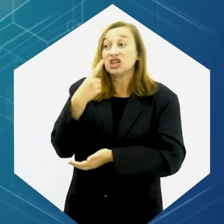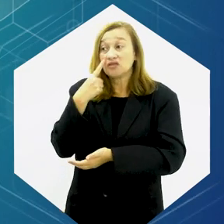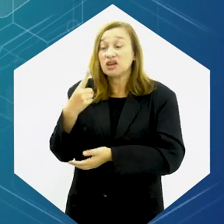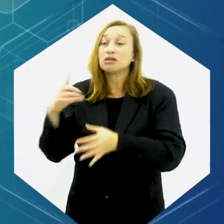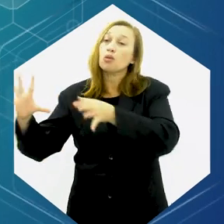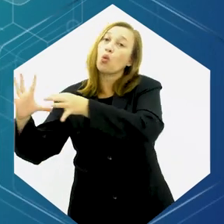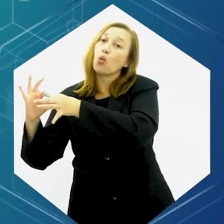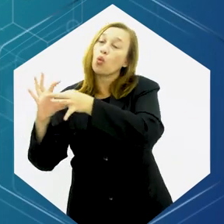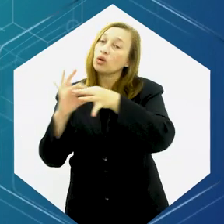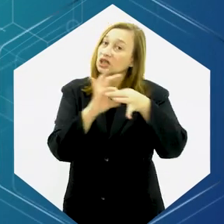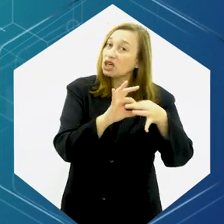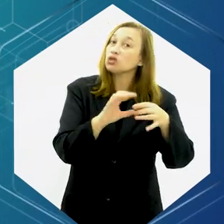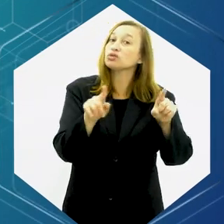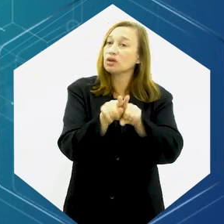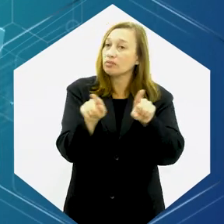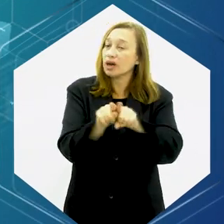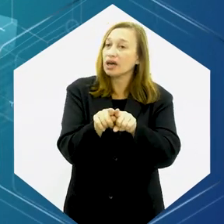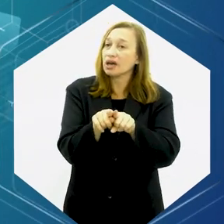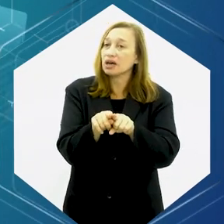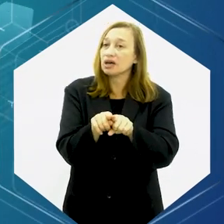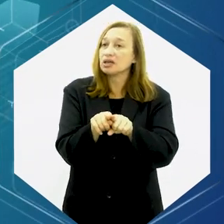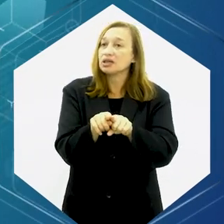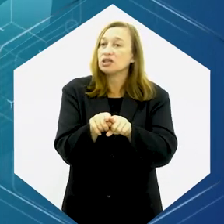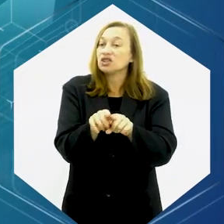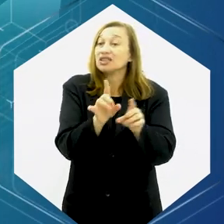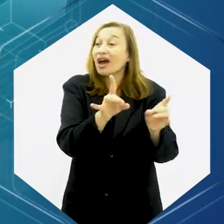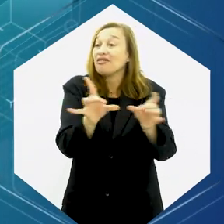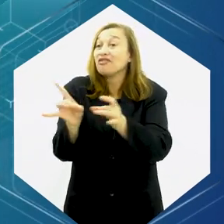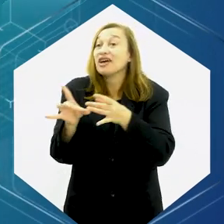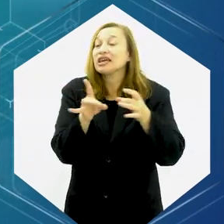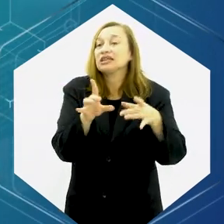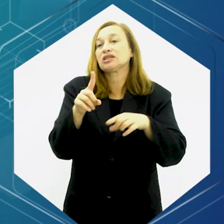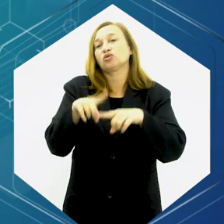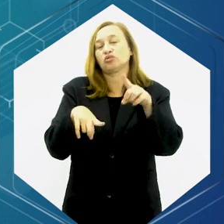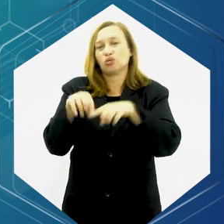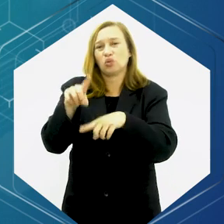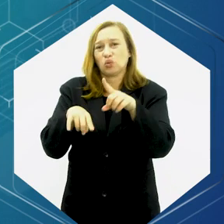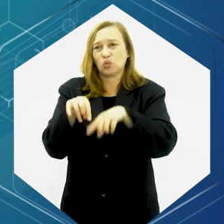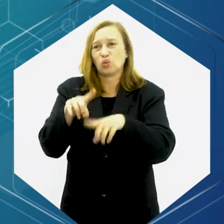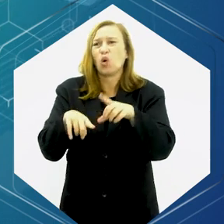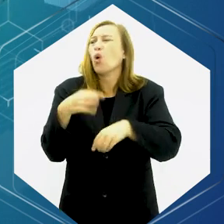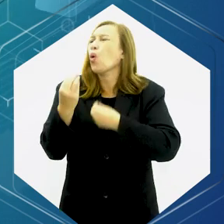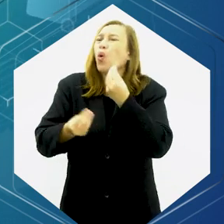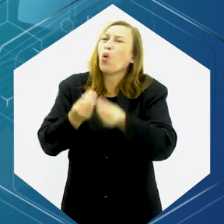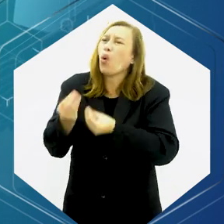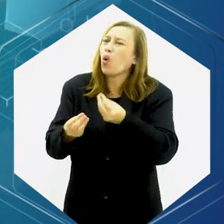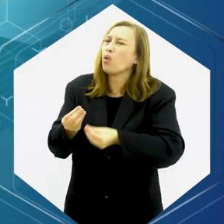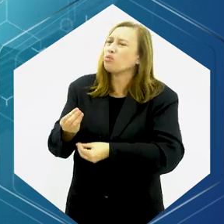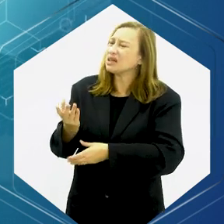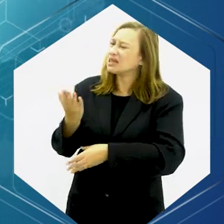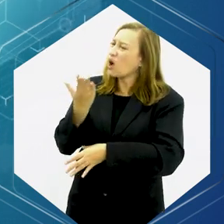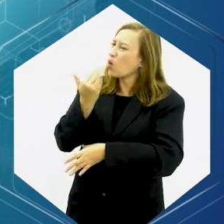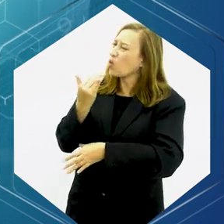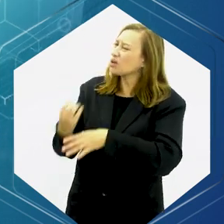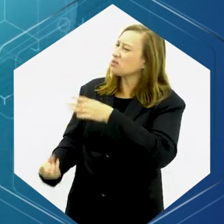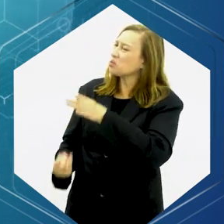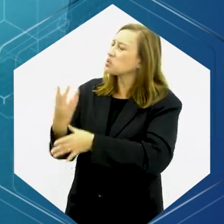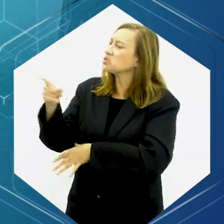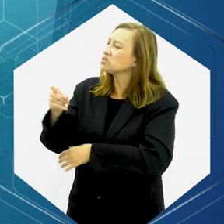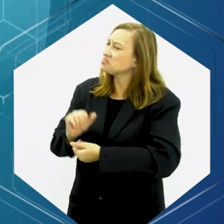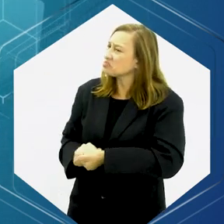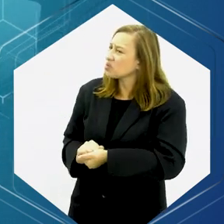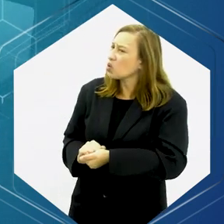isso e temos um contexto também né Nós temos um contexto de da comercialização dos alimentos sim né como que esse alimento é